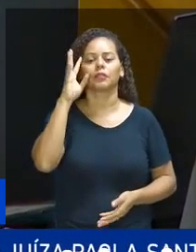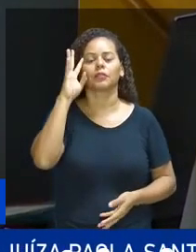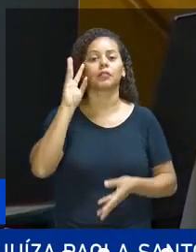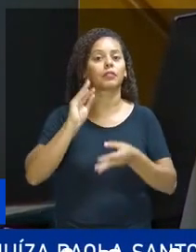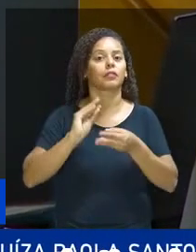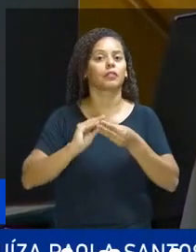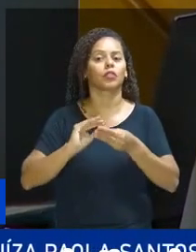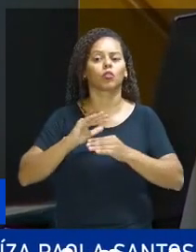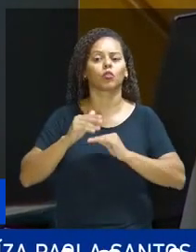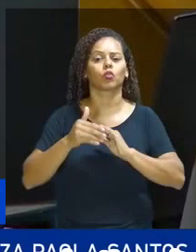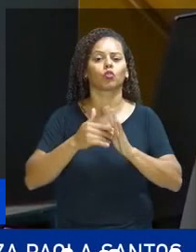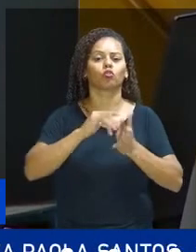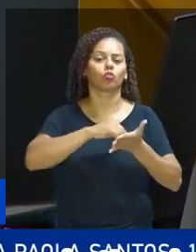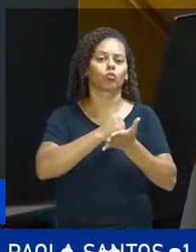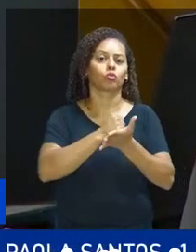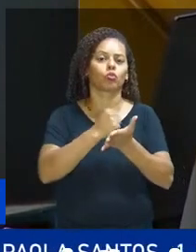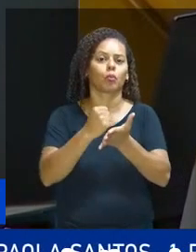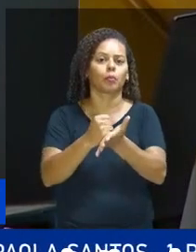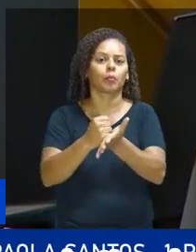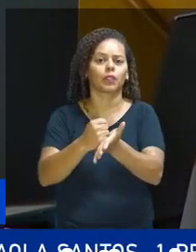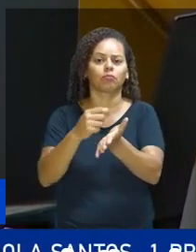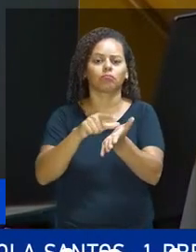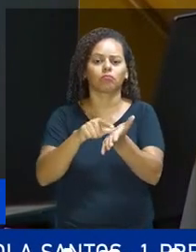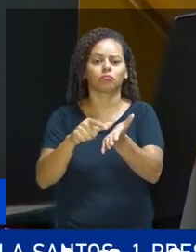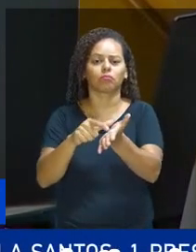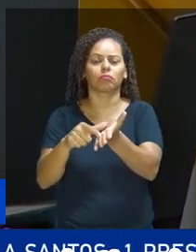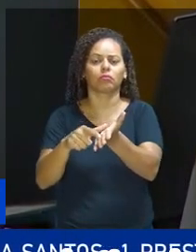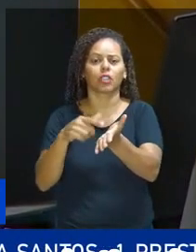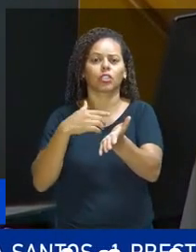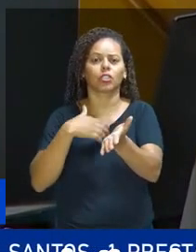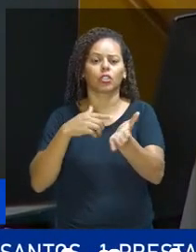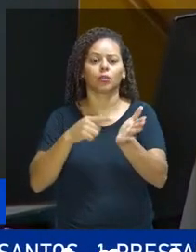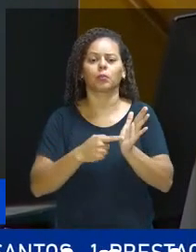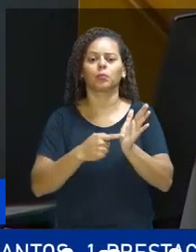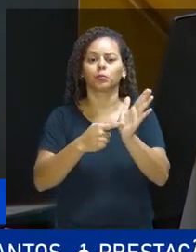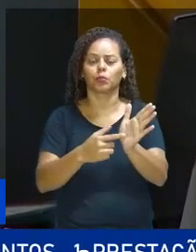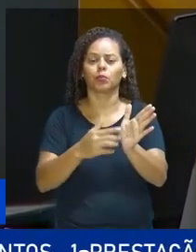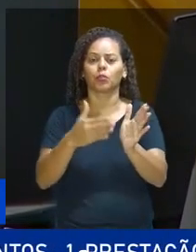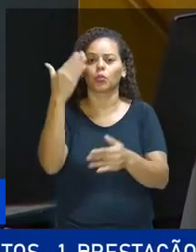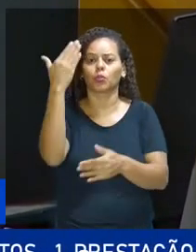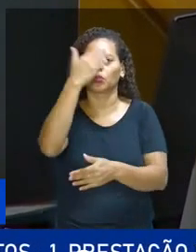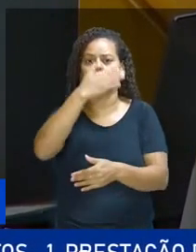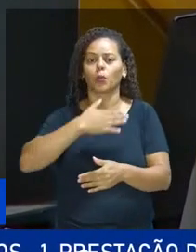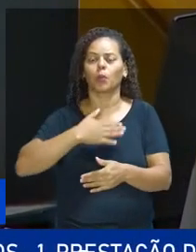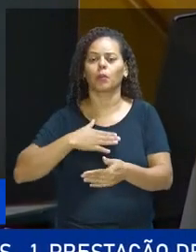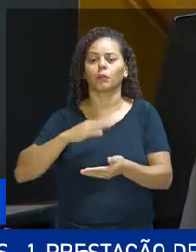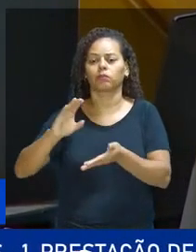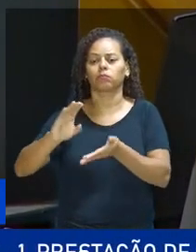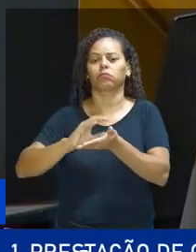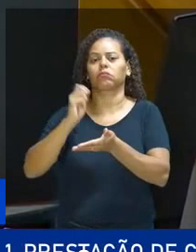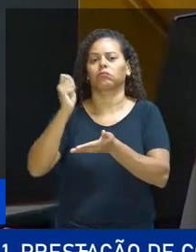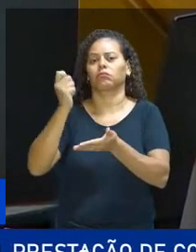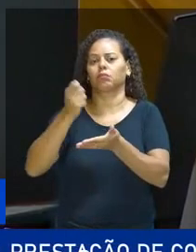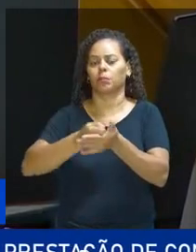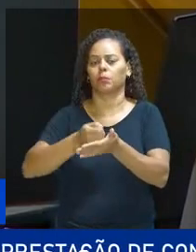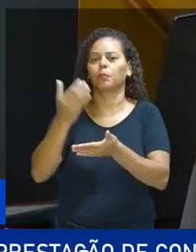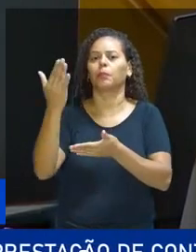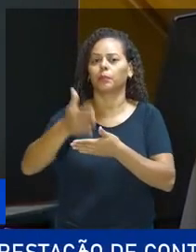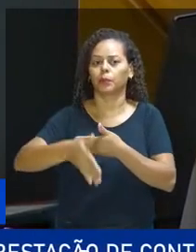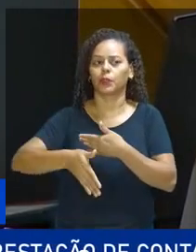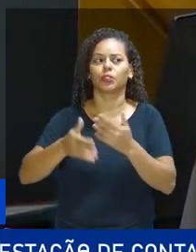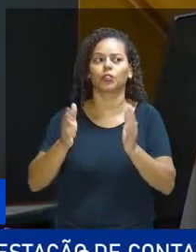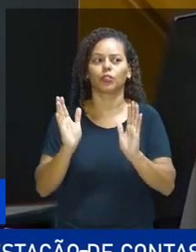os documentos e notas fiscais apresentados, eles foram suficientes para comprovar a movimentação financeira, o destino dos recursos